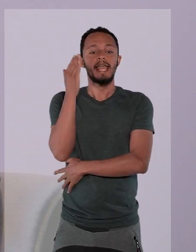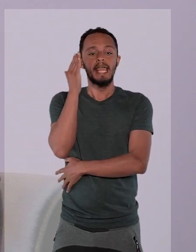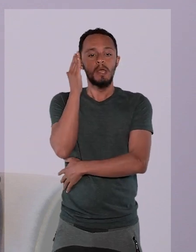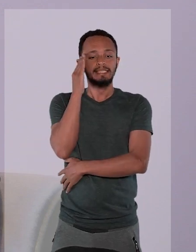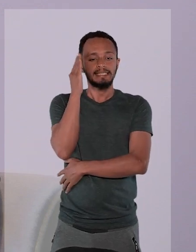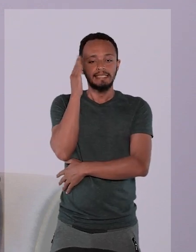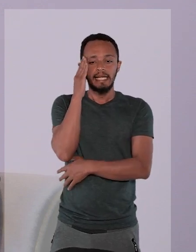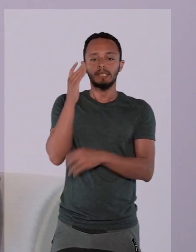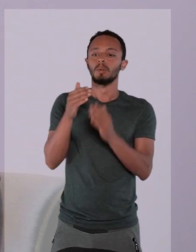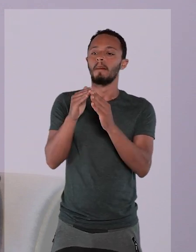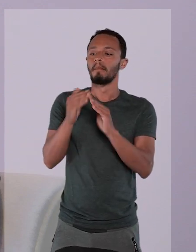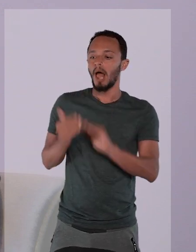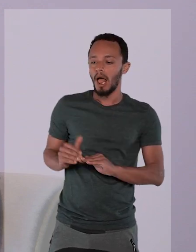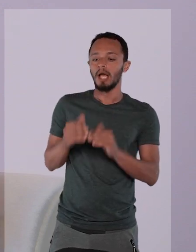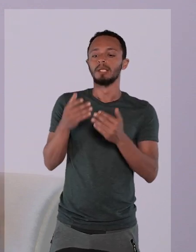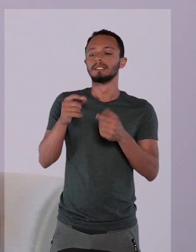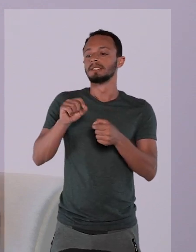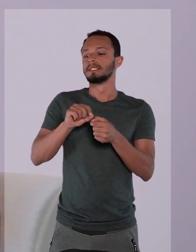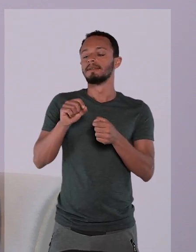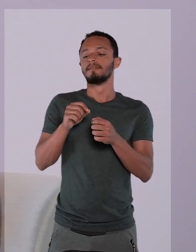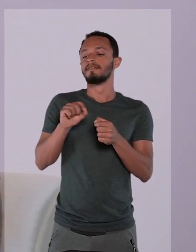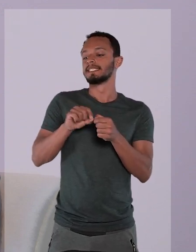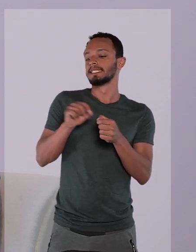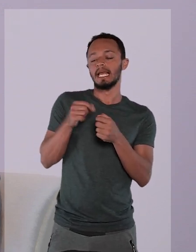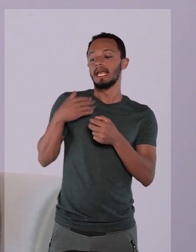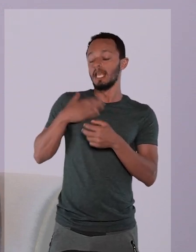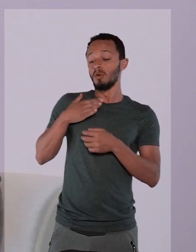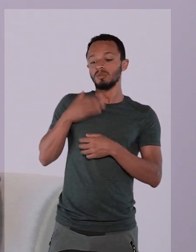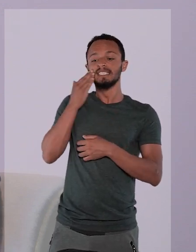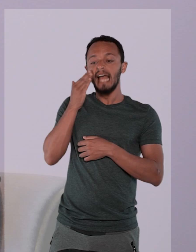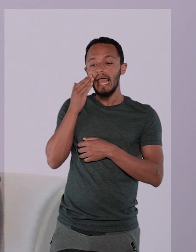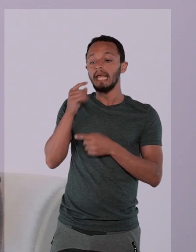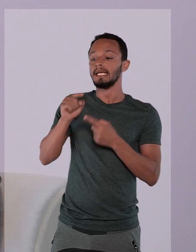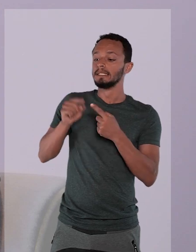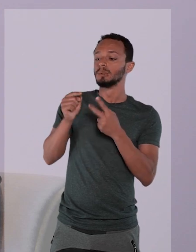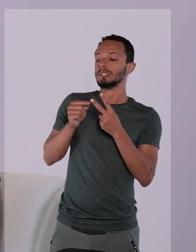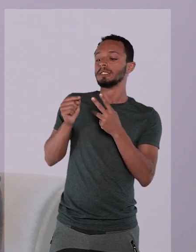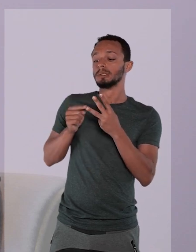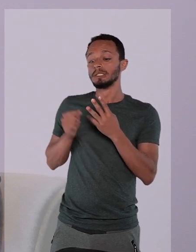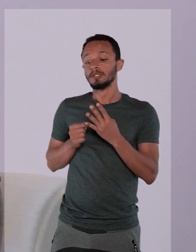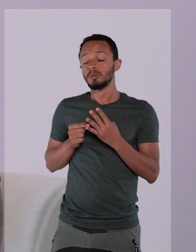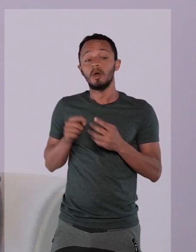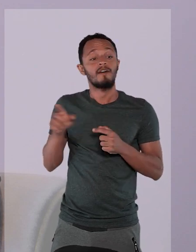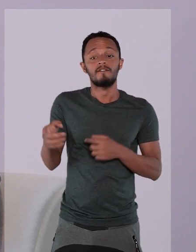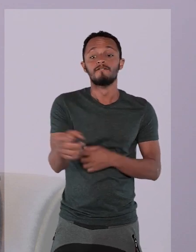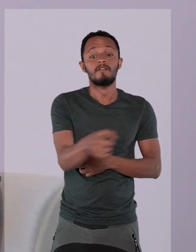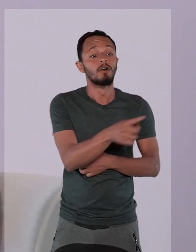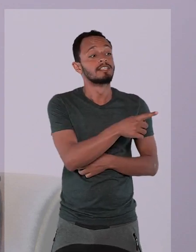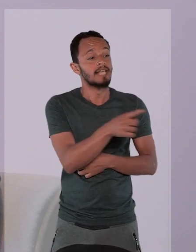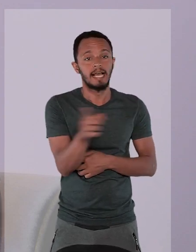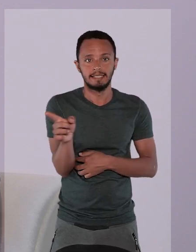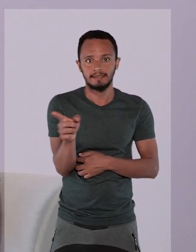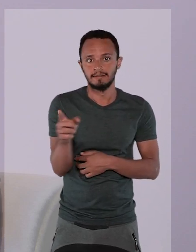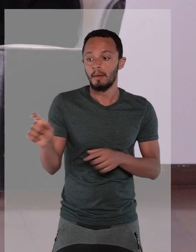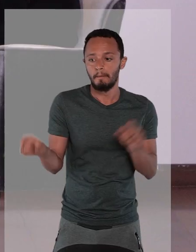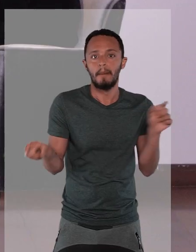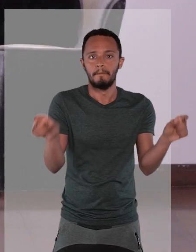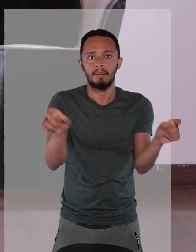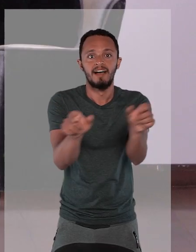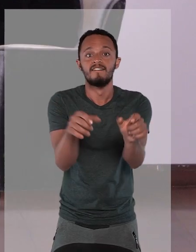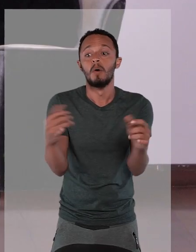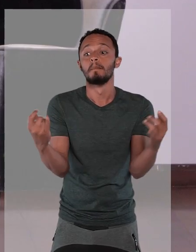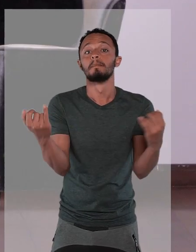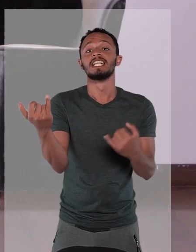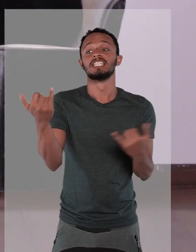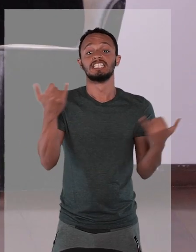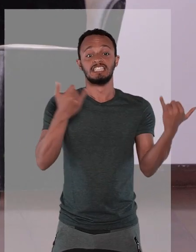tem que fazer. E nós fomos sugerindo aquilo que nós estávamos acompanhando e